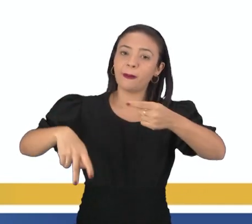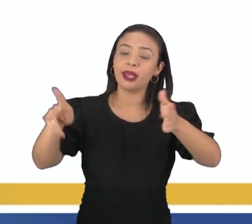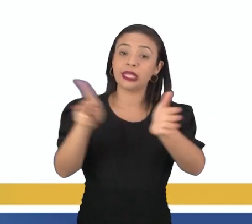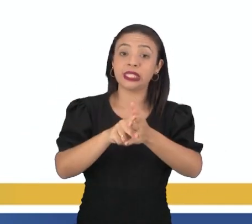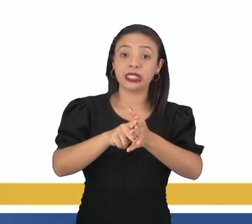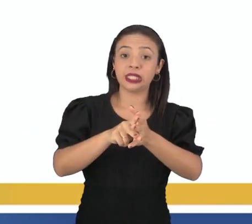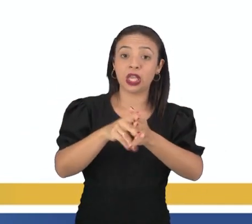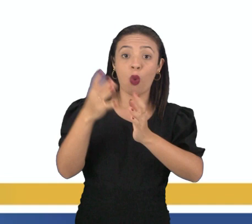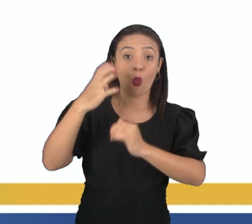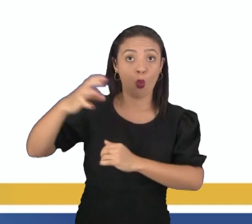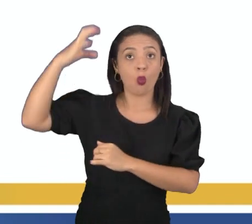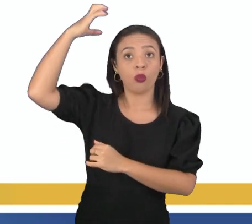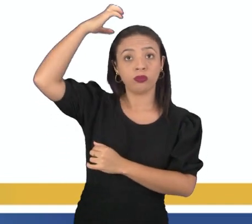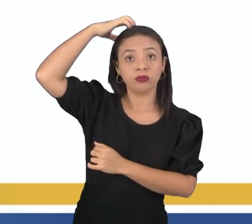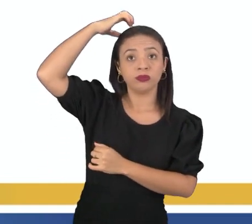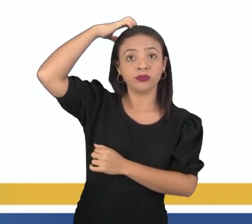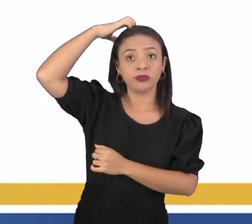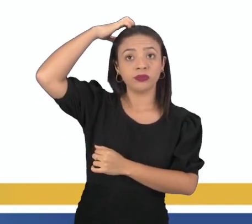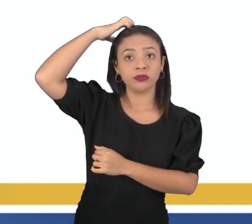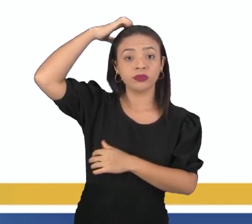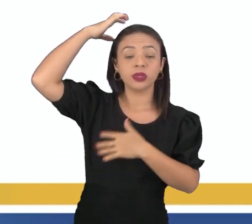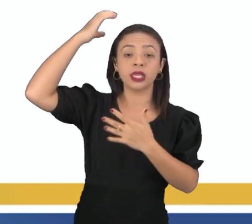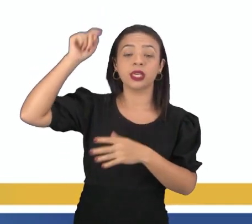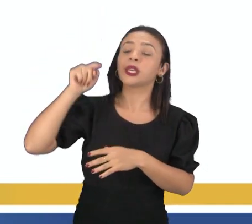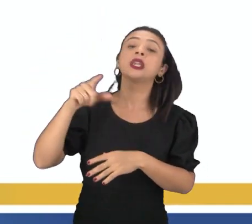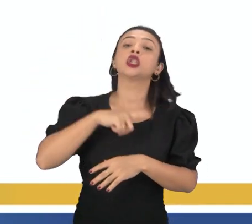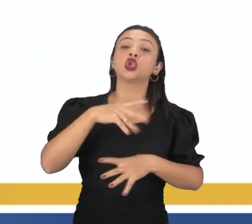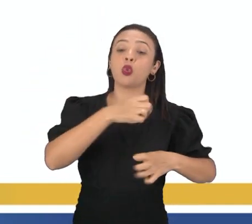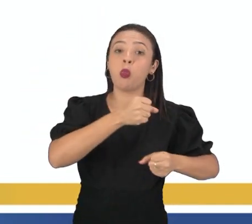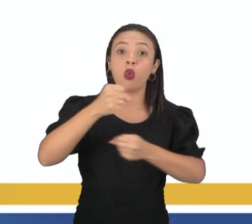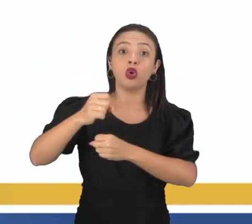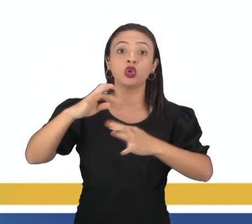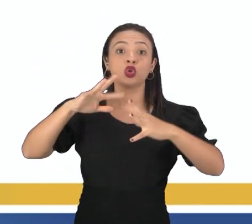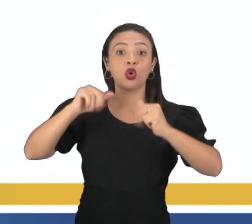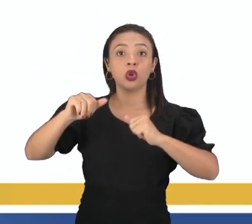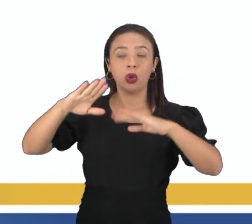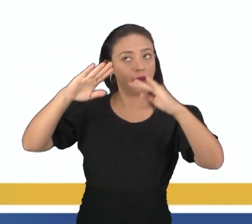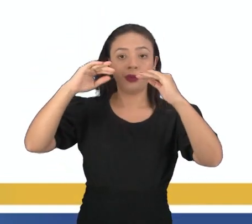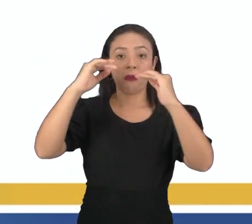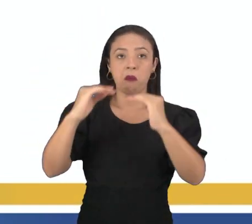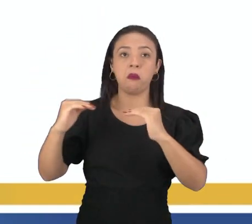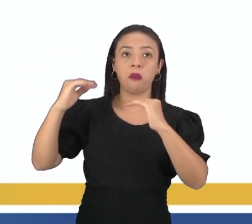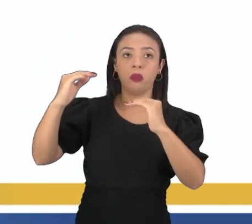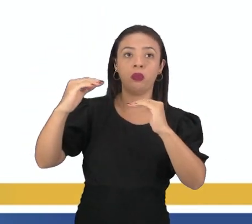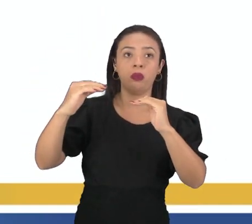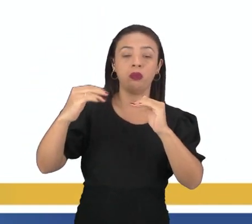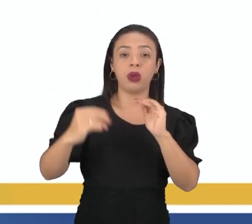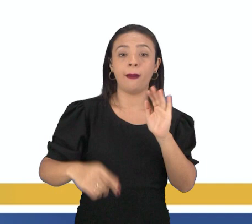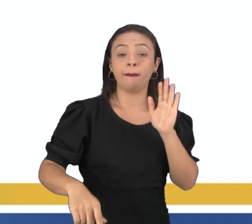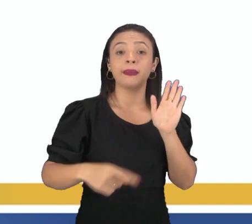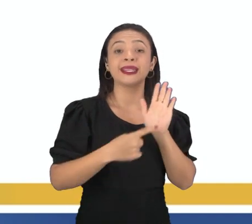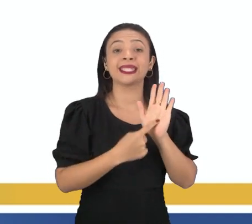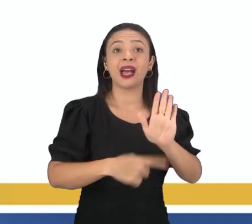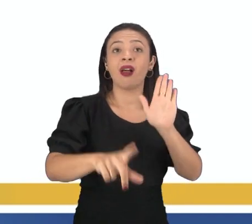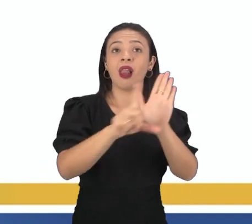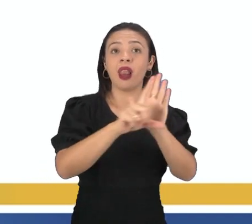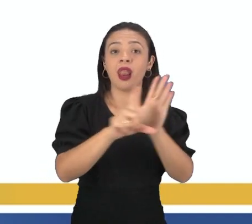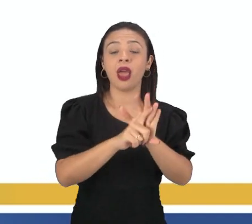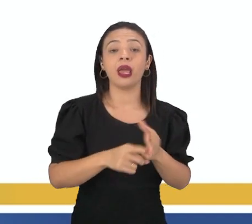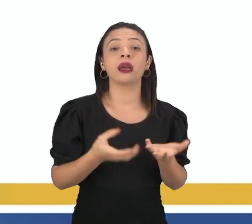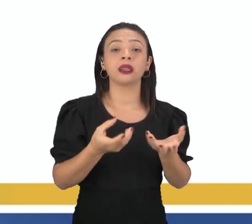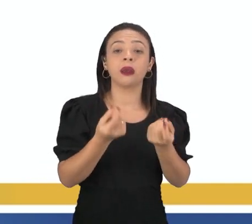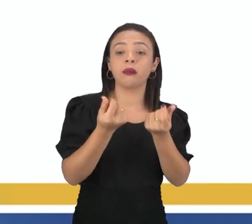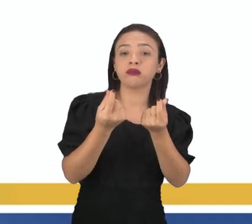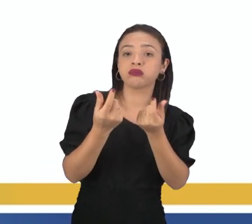do monarca, o rei, donde ele, como poder soberano, decretava as leis, arrecadava impostos, bem como